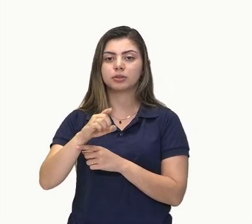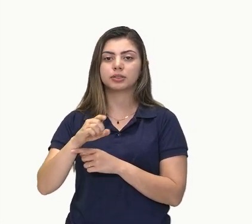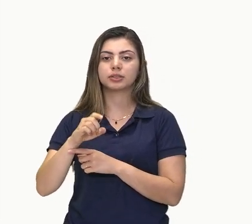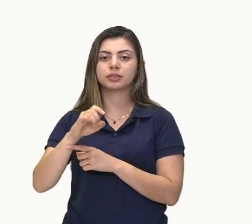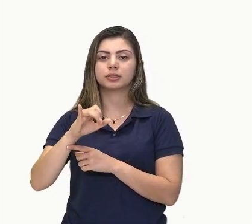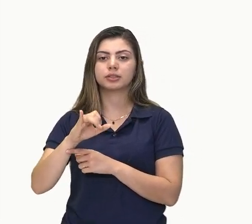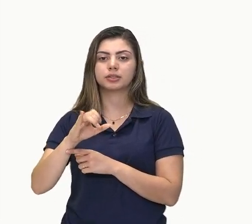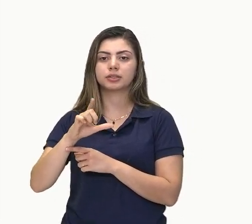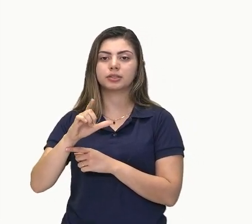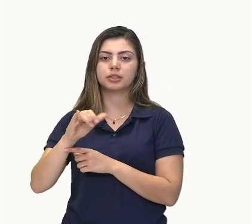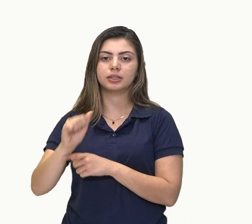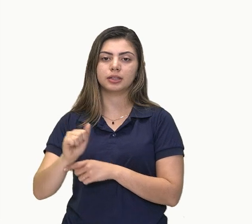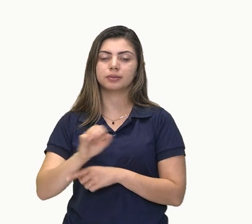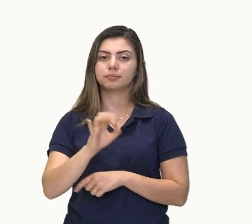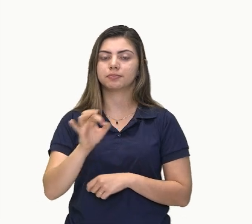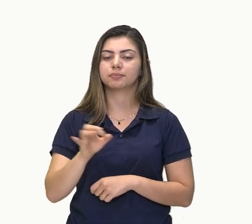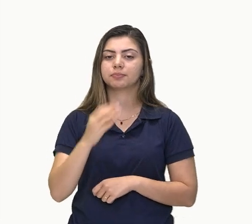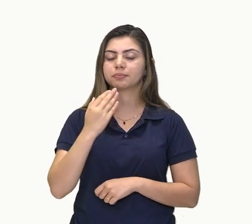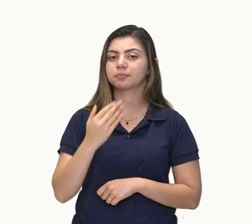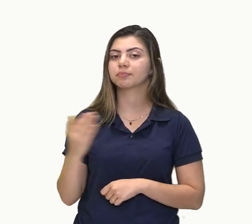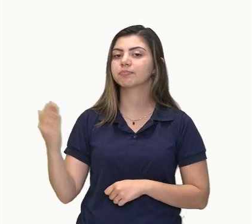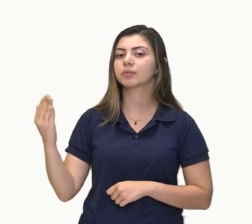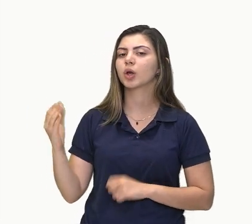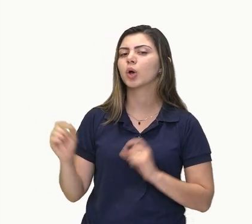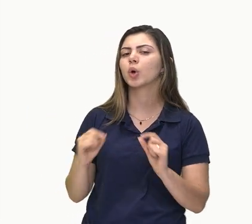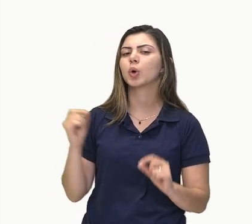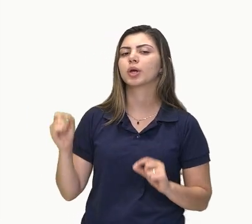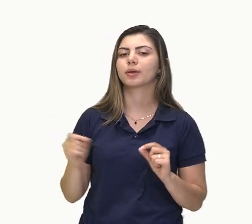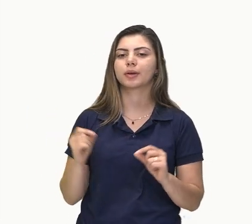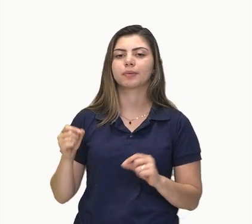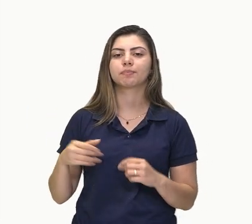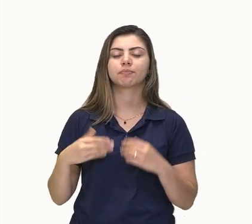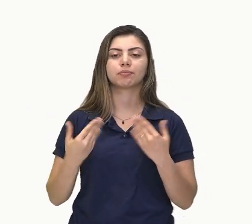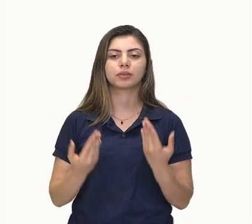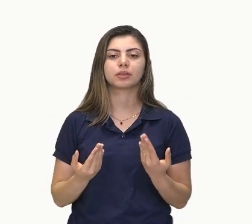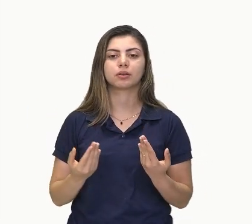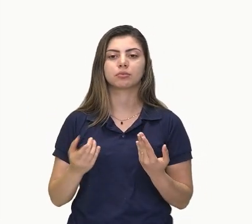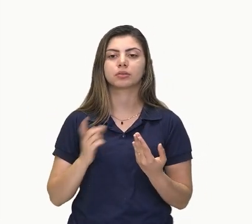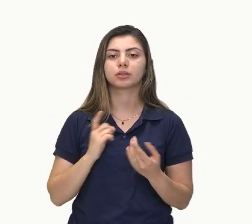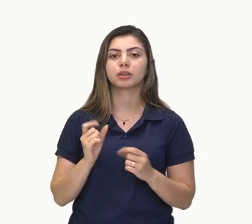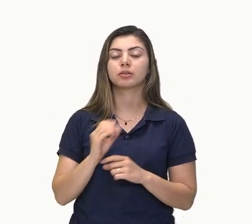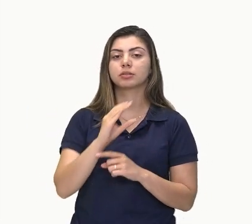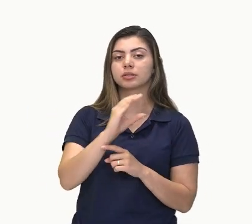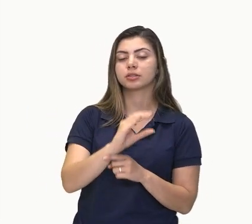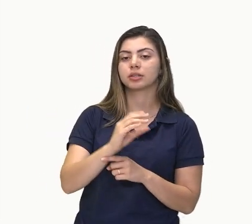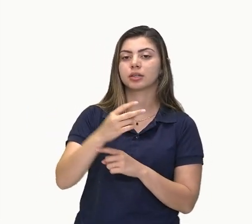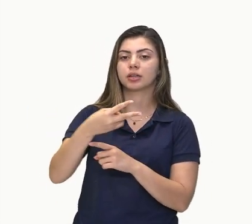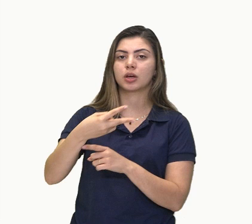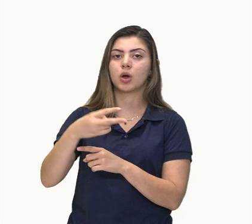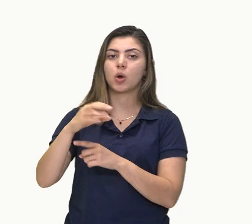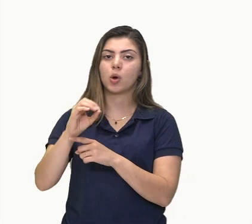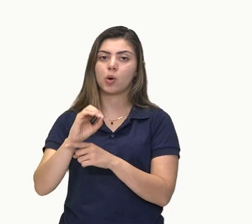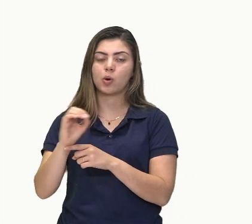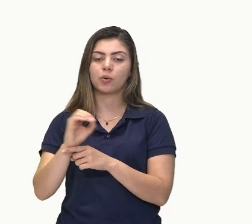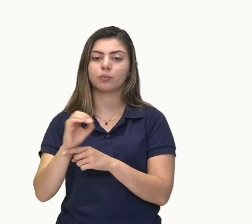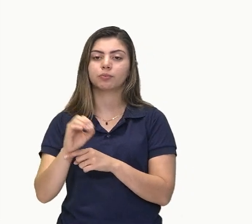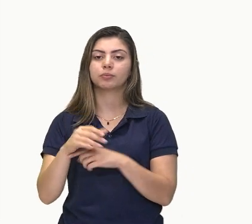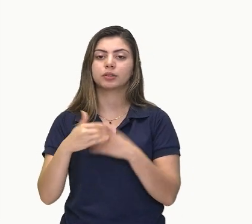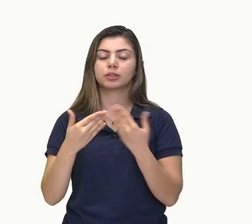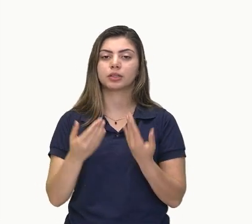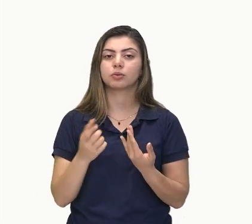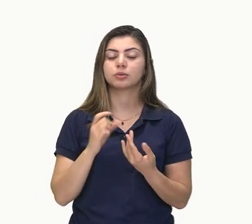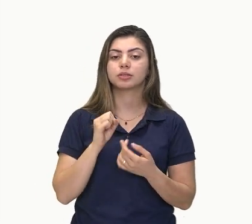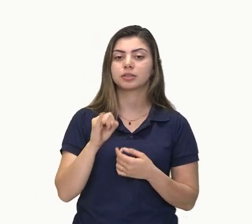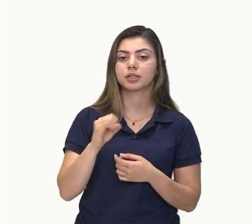carboxila. A carboxila, ela é o C-O, tá? Se esse